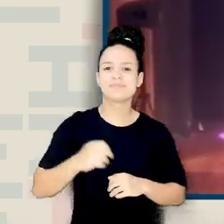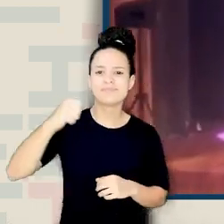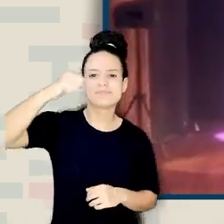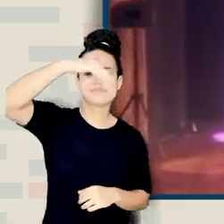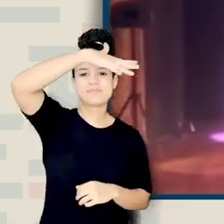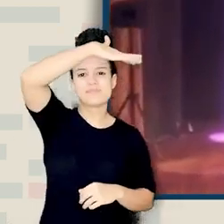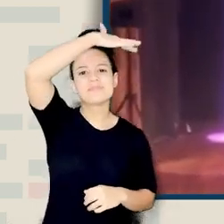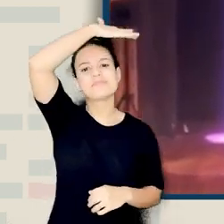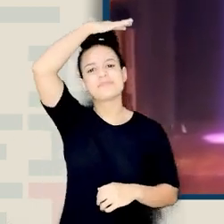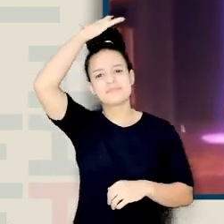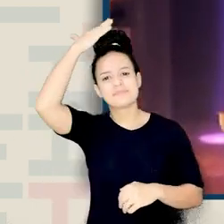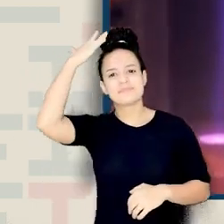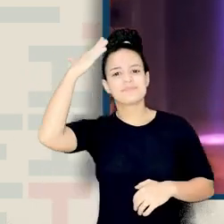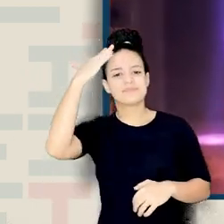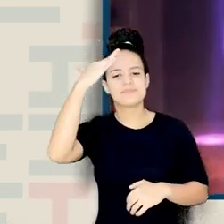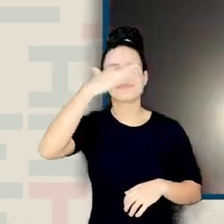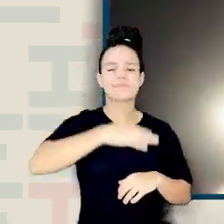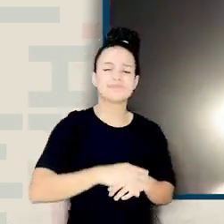Epa